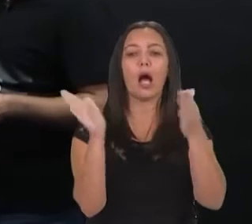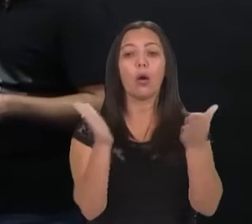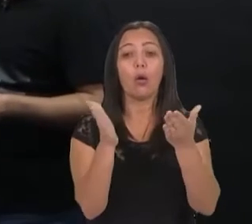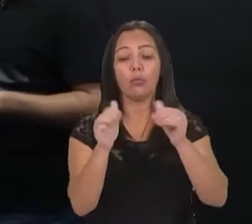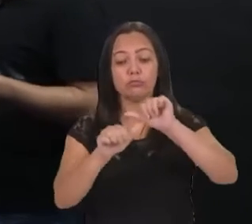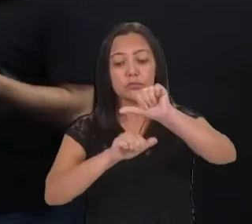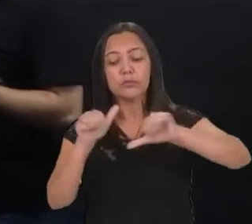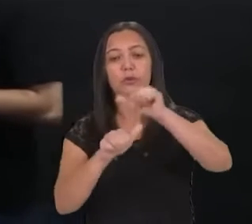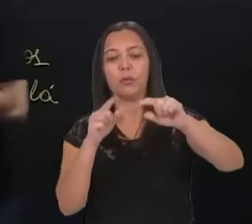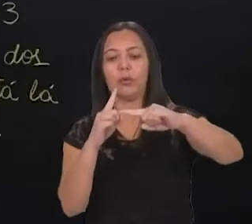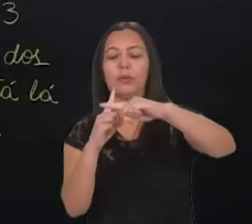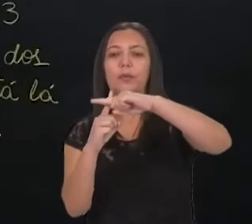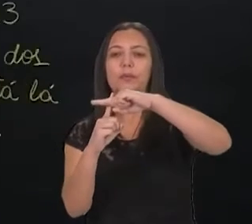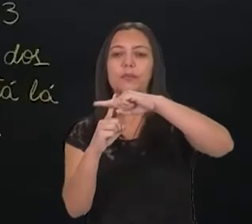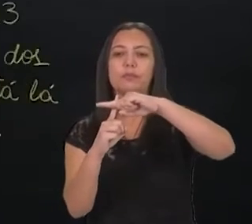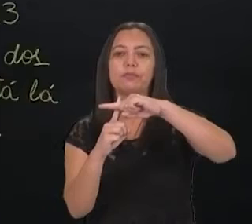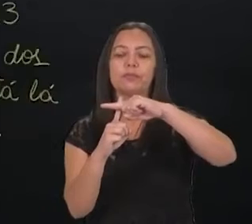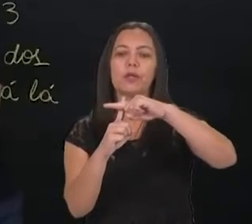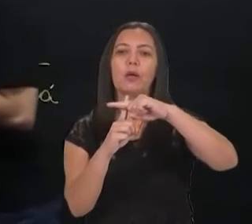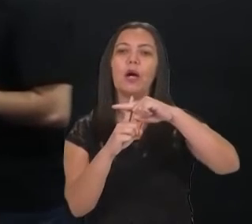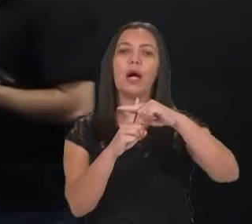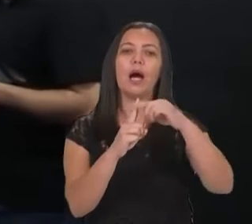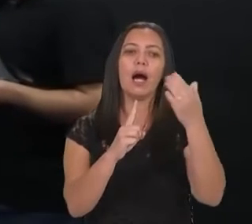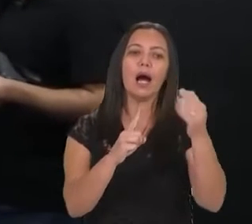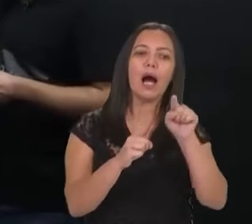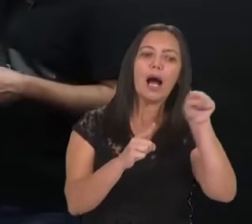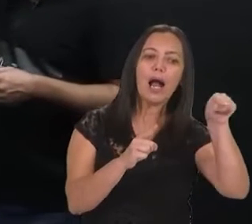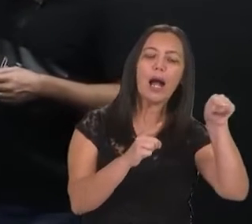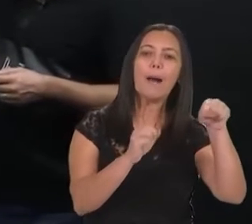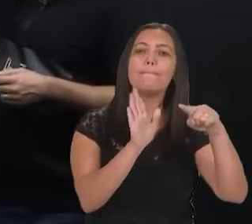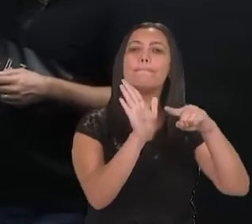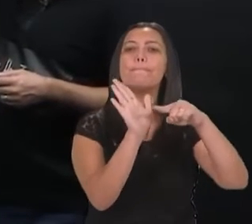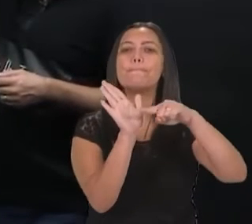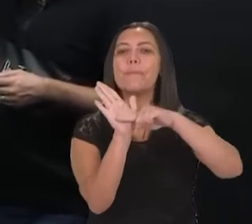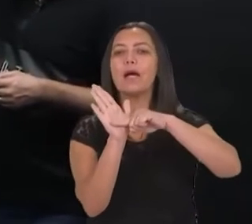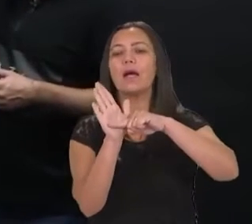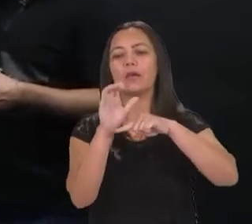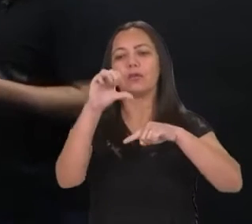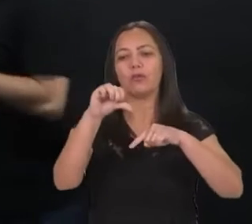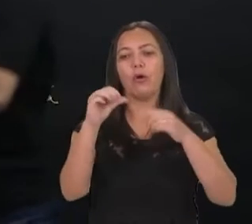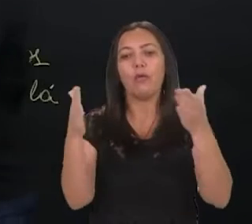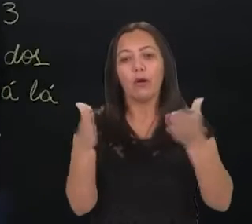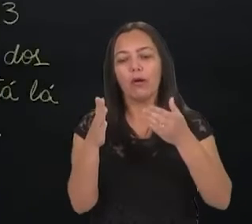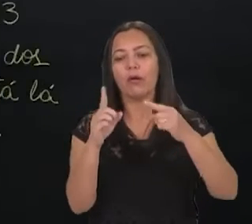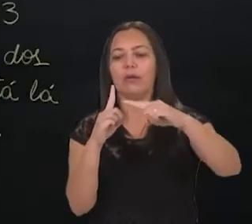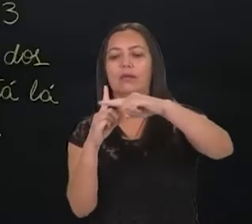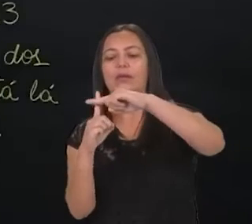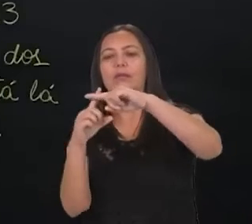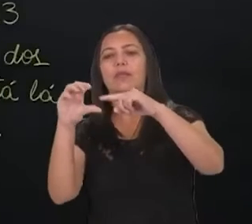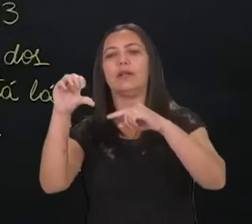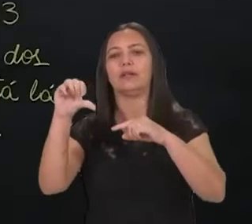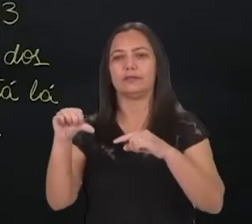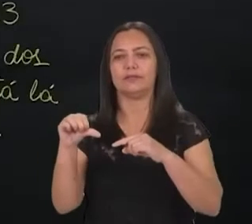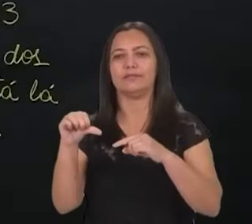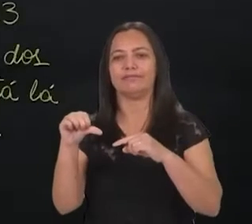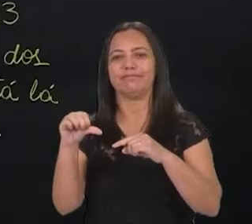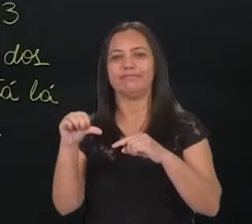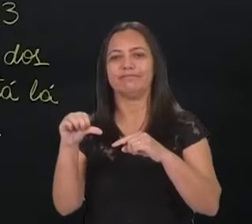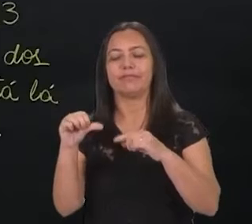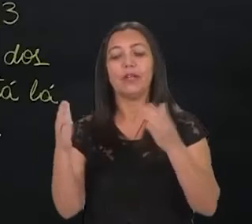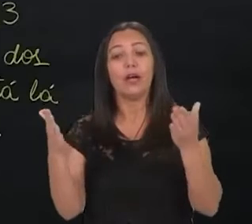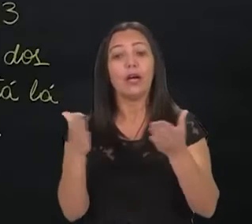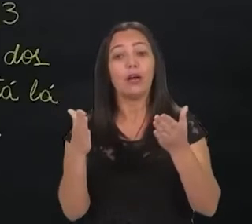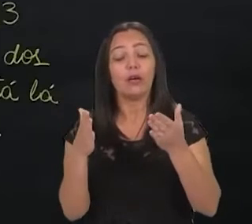ser positivo e esse mais 9 passou a ser menos 9. E aí a gente vai resolver agora